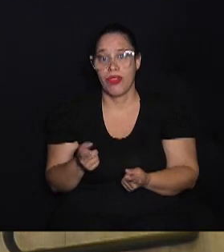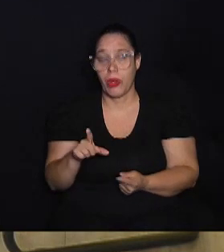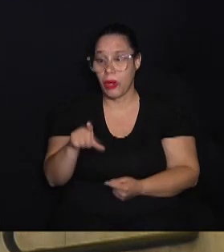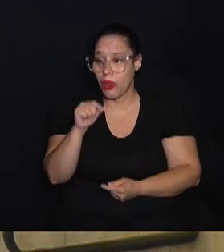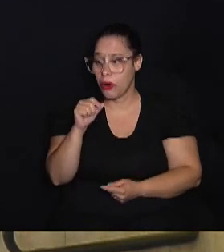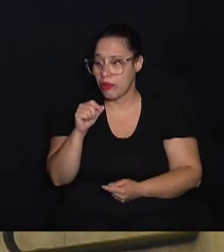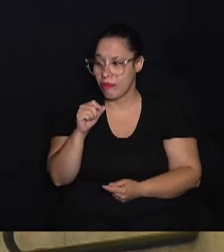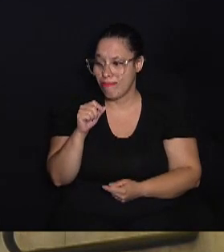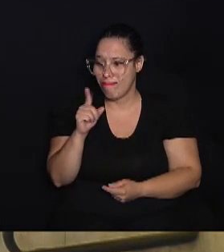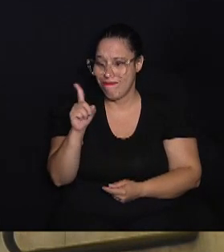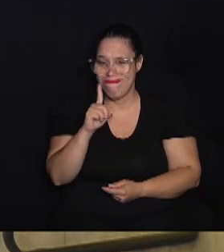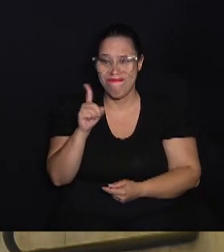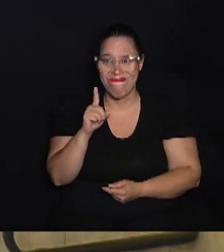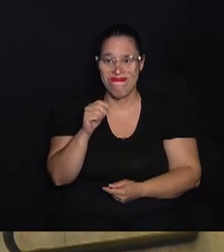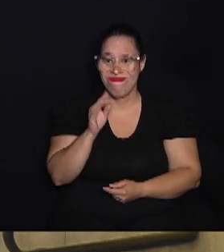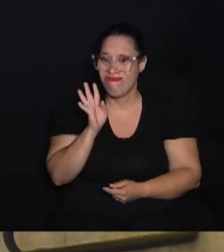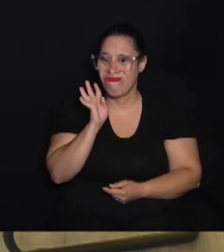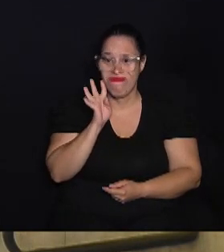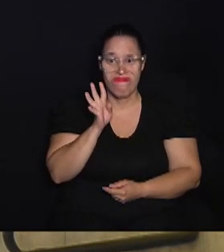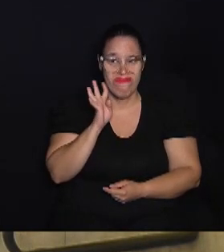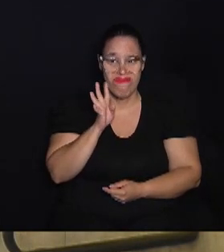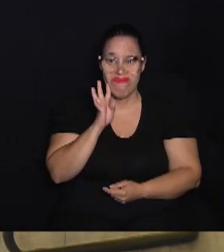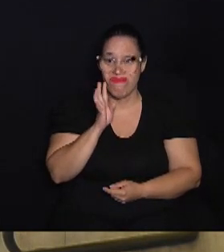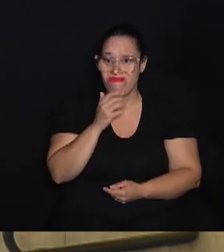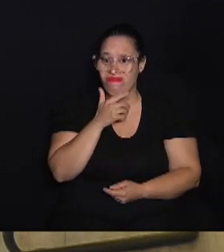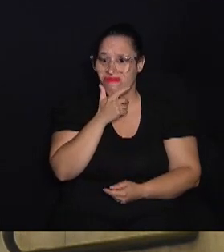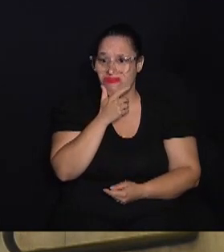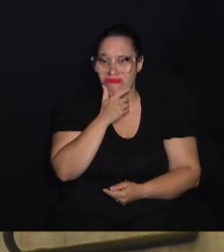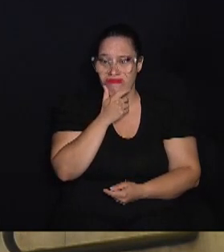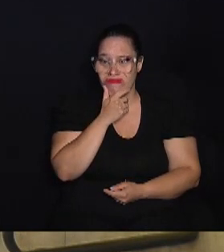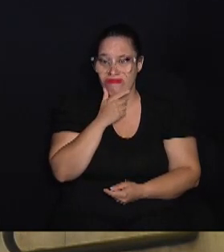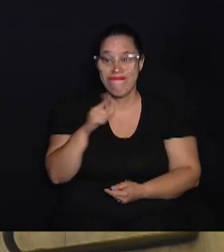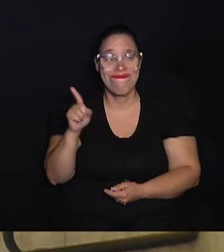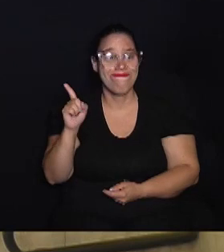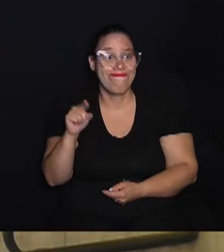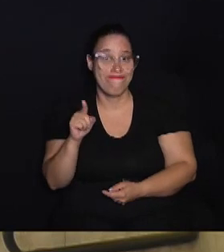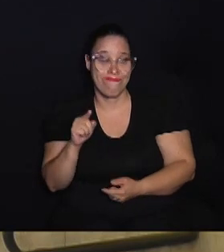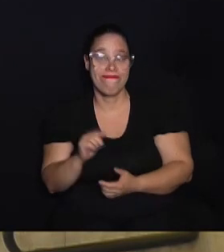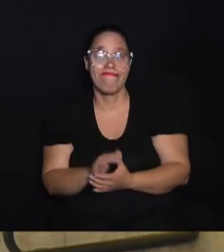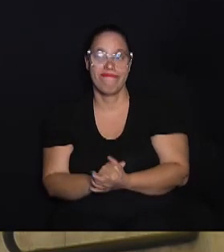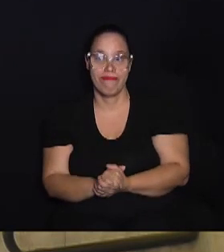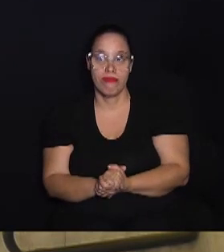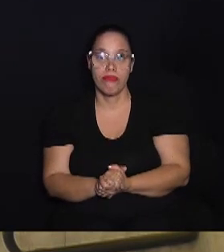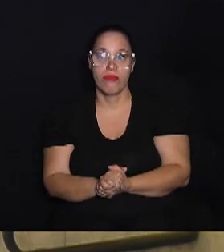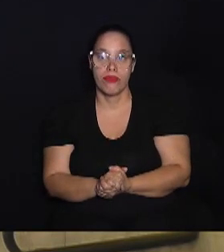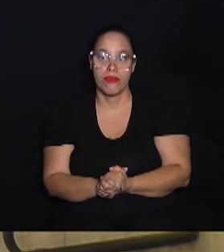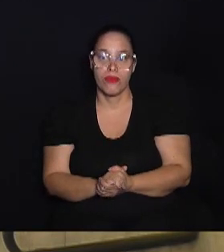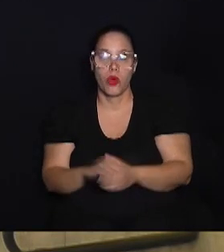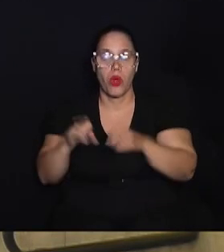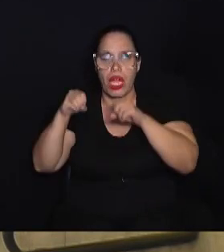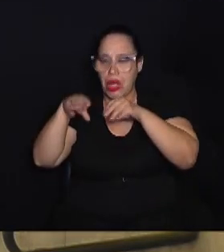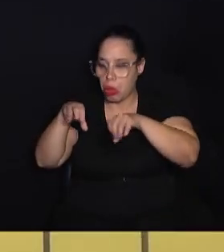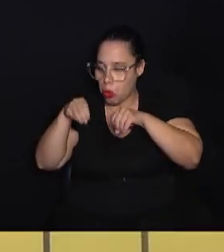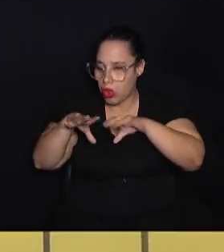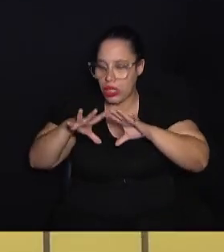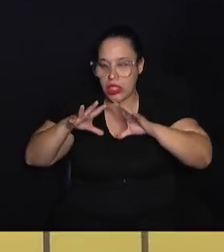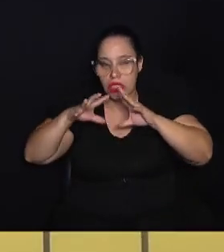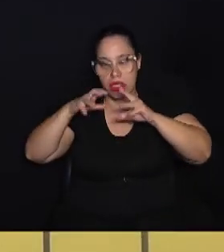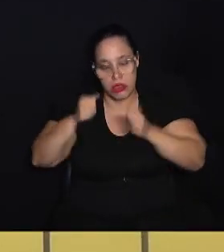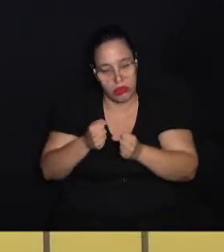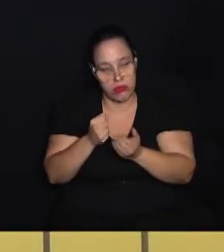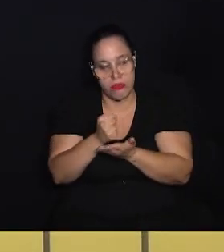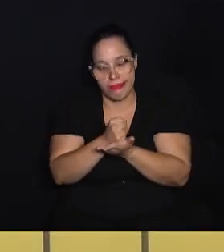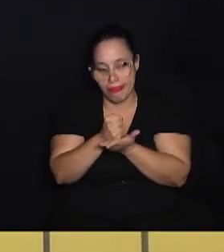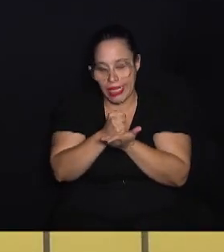opção ali não foi uma opção legal. Sim, né? Sim. Mas é isso, educação é a base